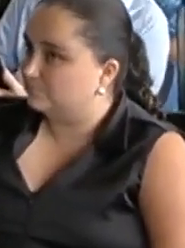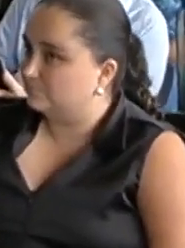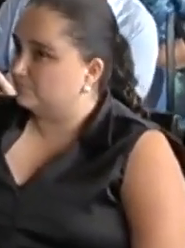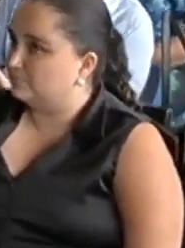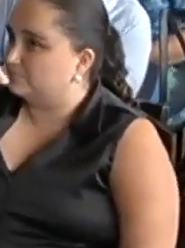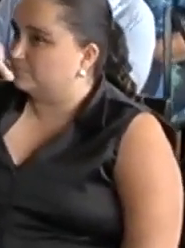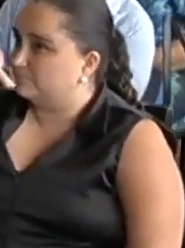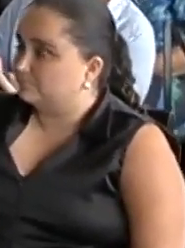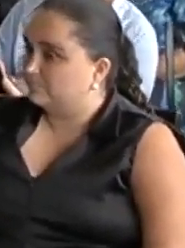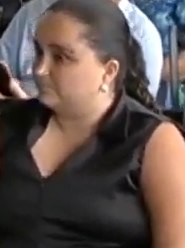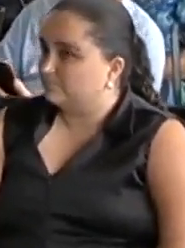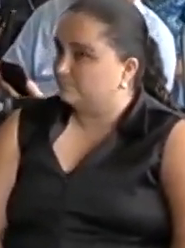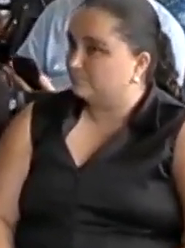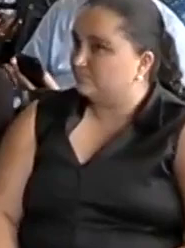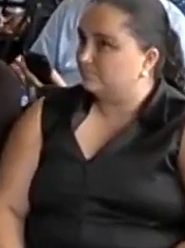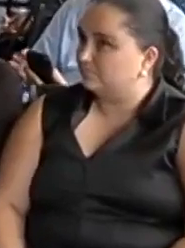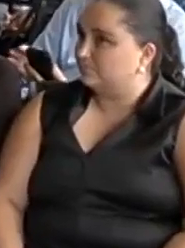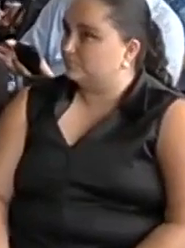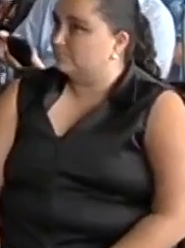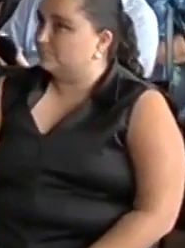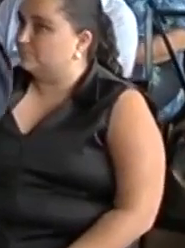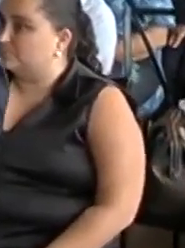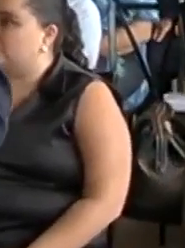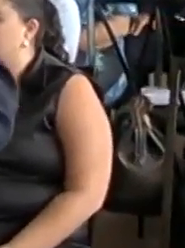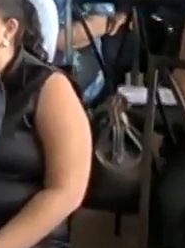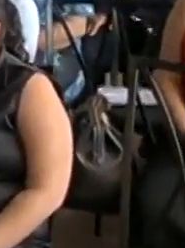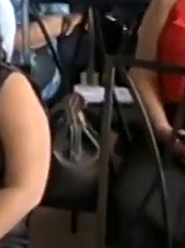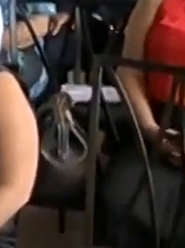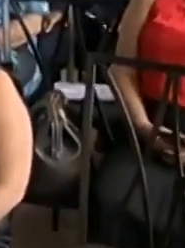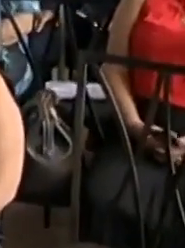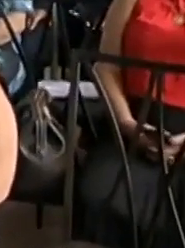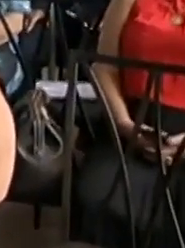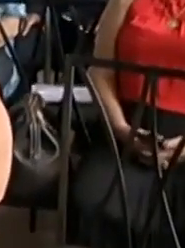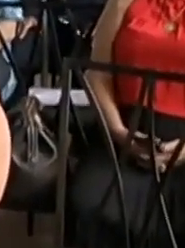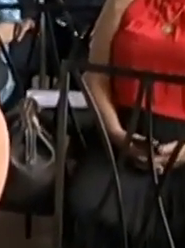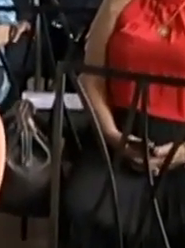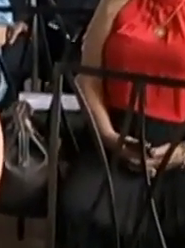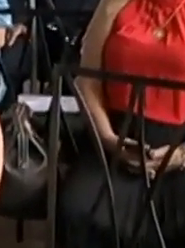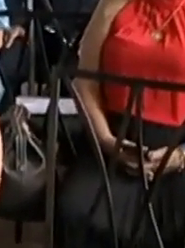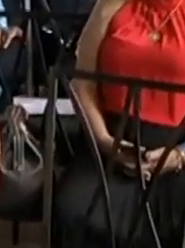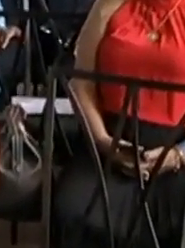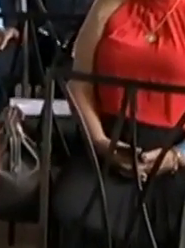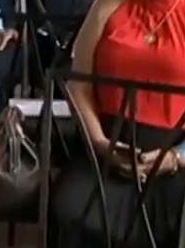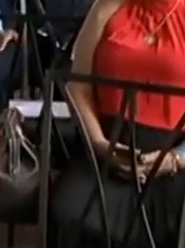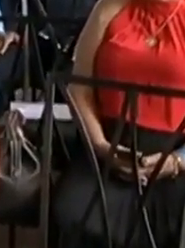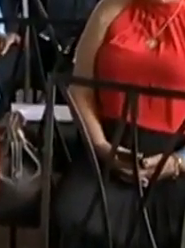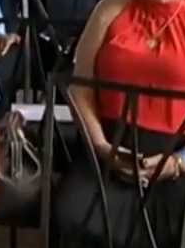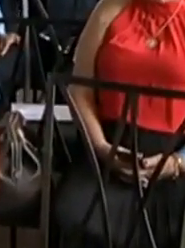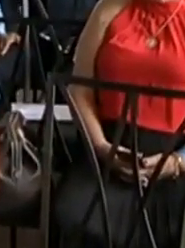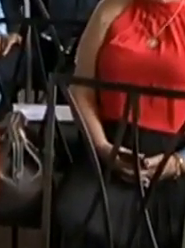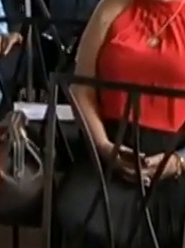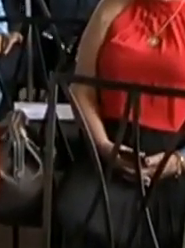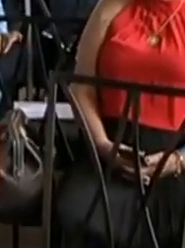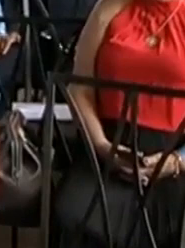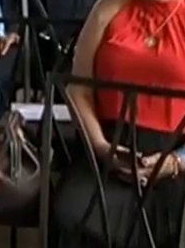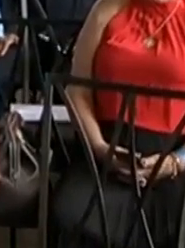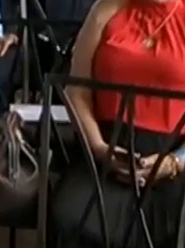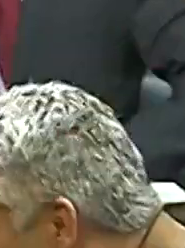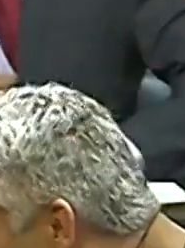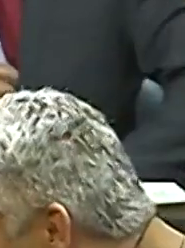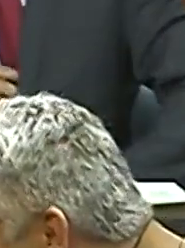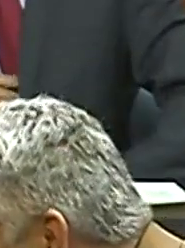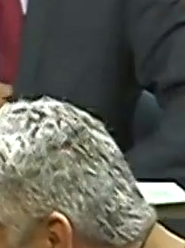reservado exclusivamente para os prefeitos que vão acompanhar desse local a cerimônia de posse que começa daqui a pouquinho, né, Joanita?